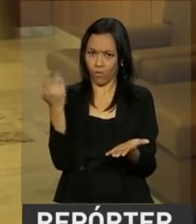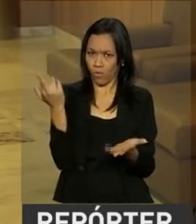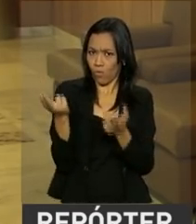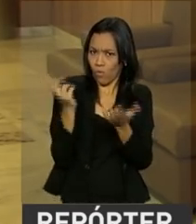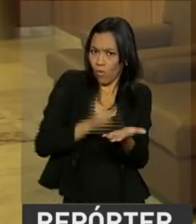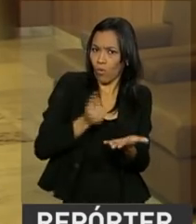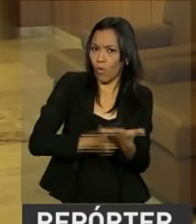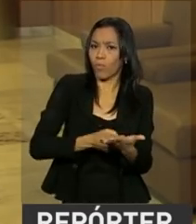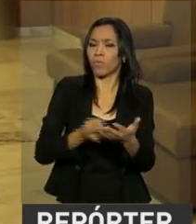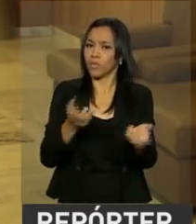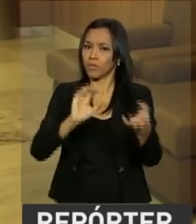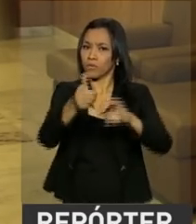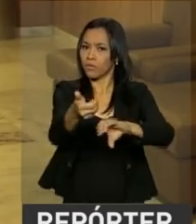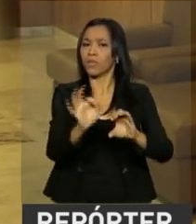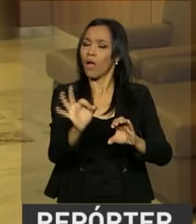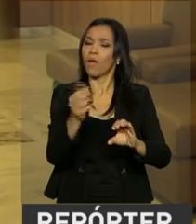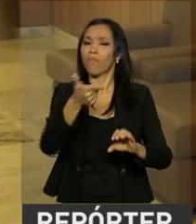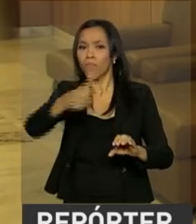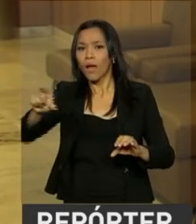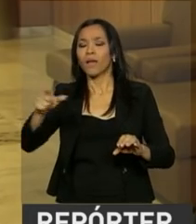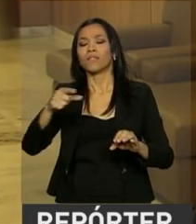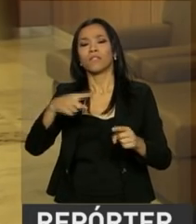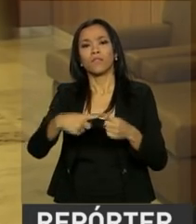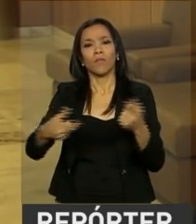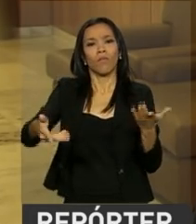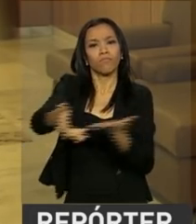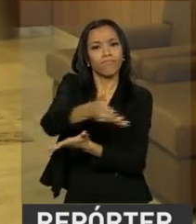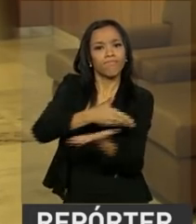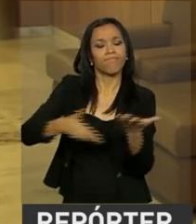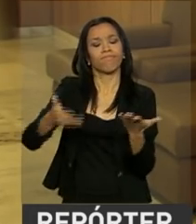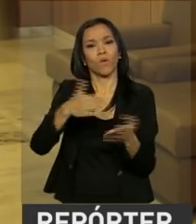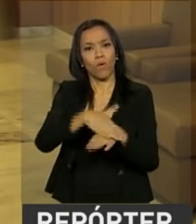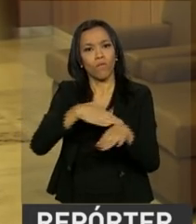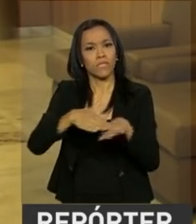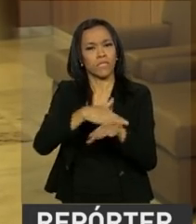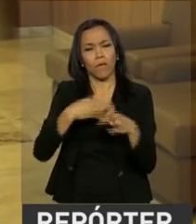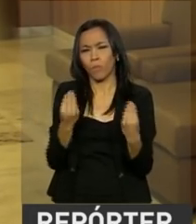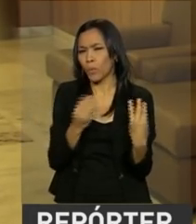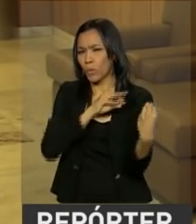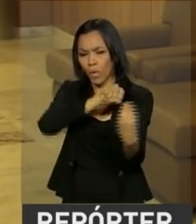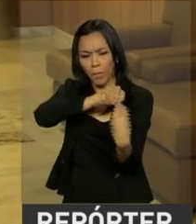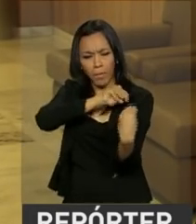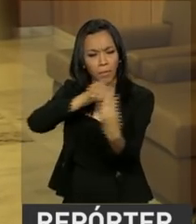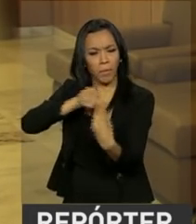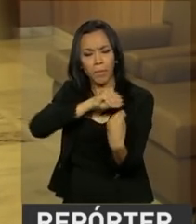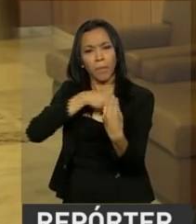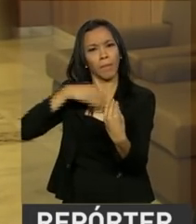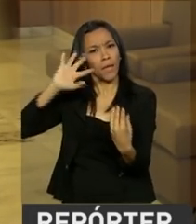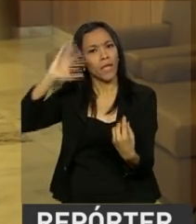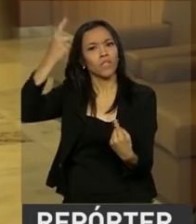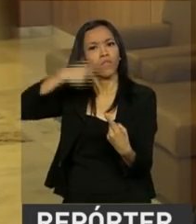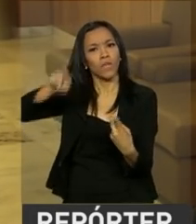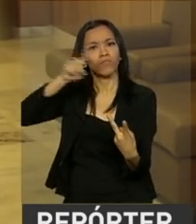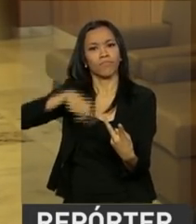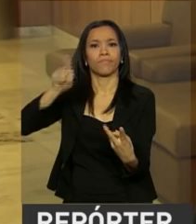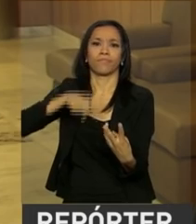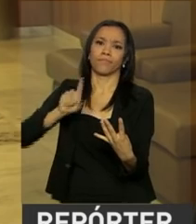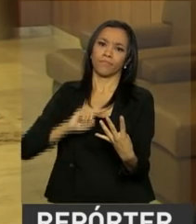dificuldades? Com lealdade da base, firmeza na condução do processo e muito diálogo e compreensão de